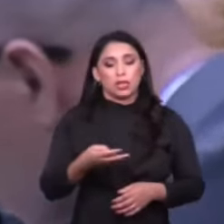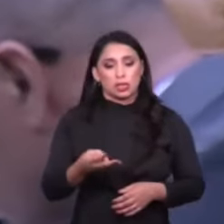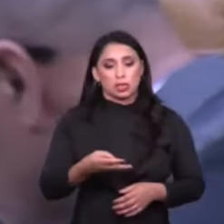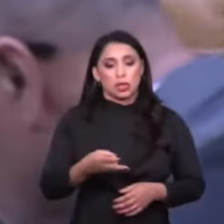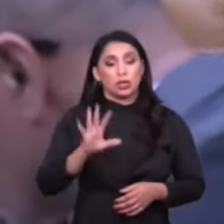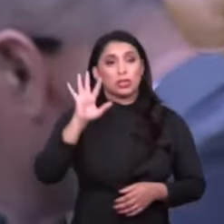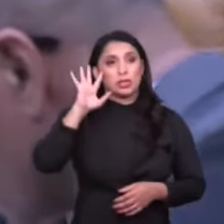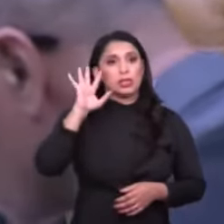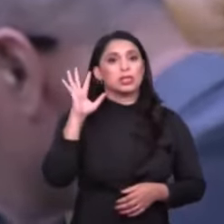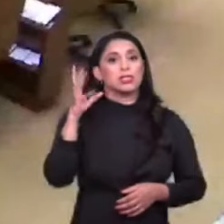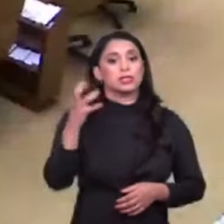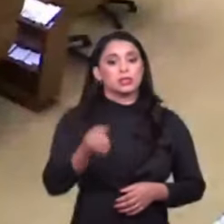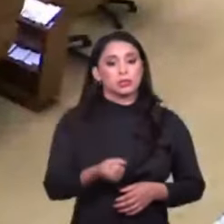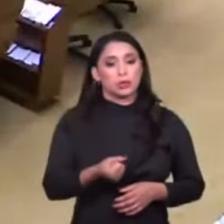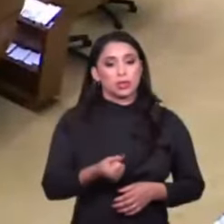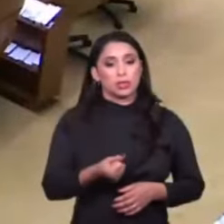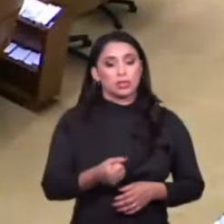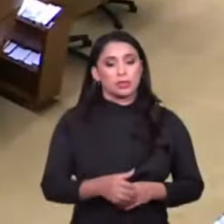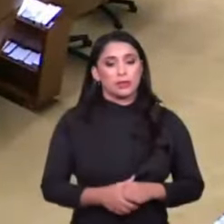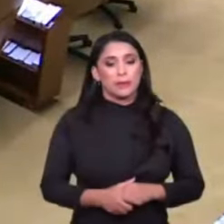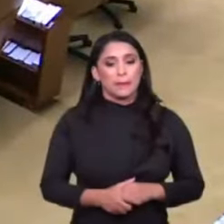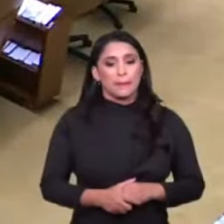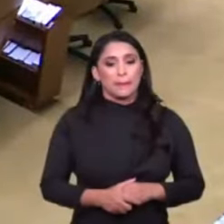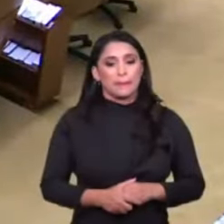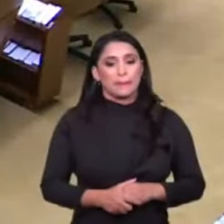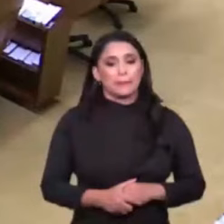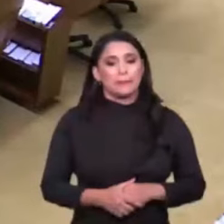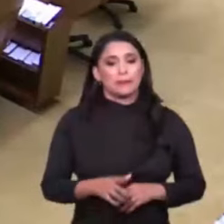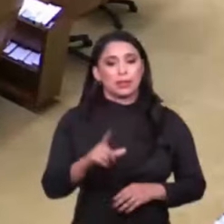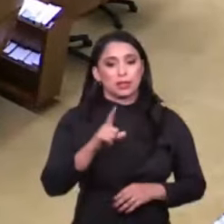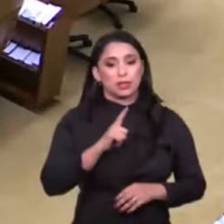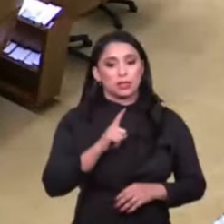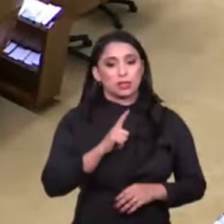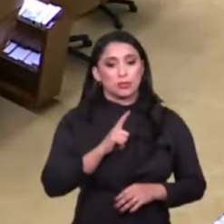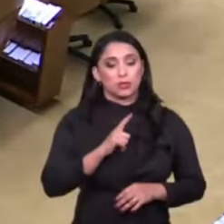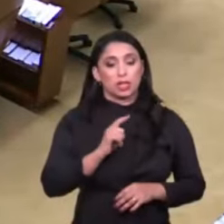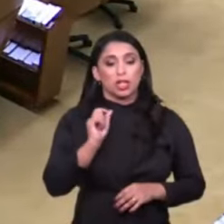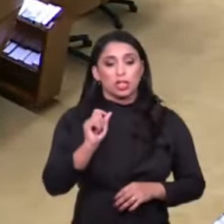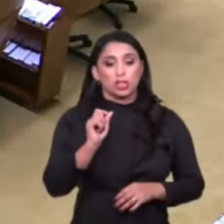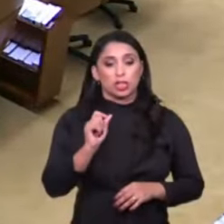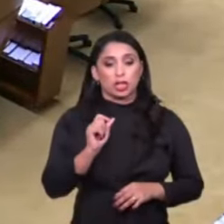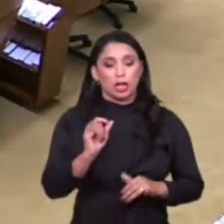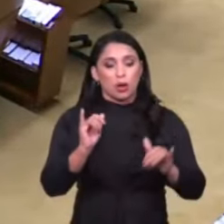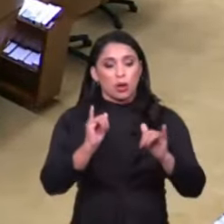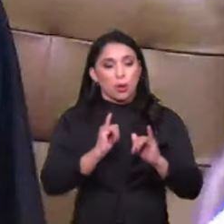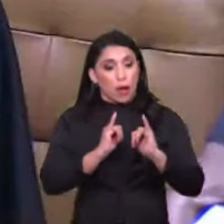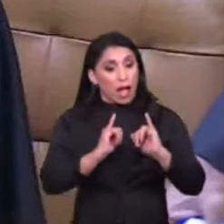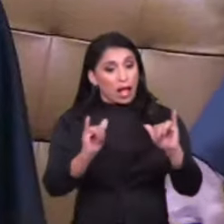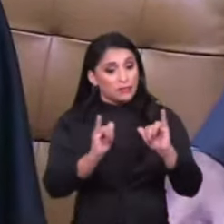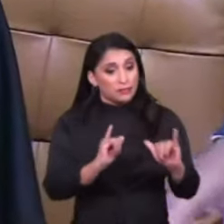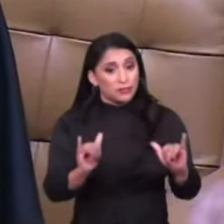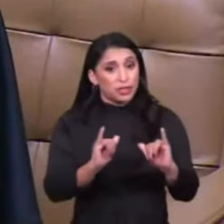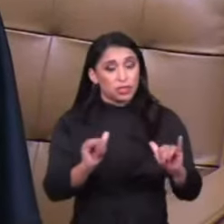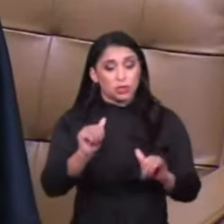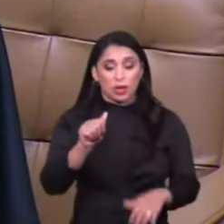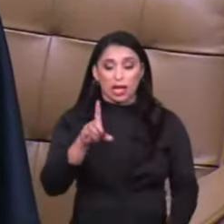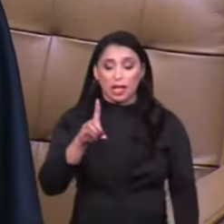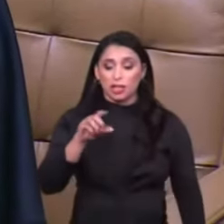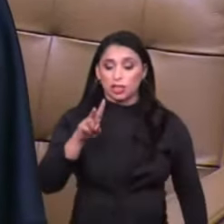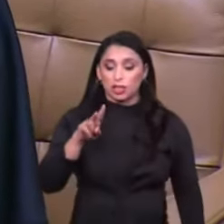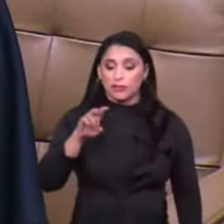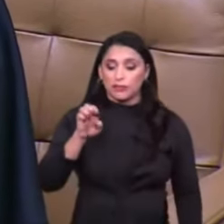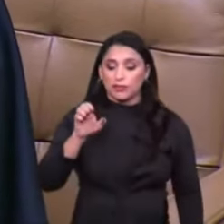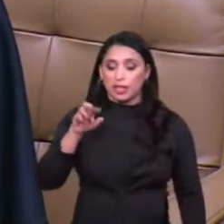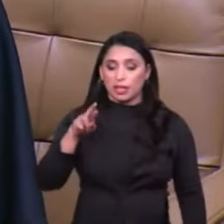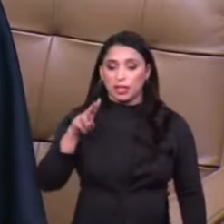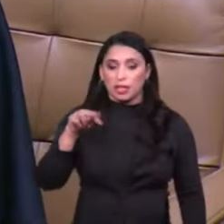sanções que nós listávamos, a de advertência sobre os efeitos da droga, o 28.1, e a medida